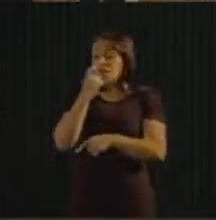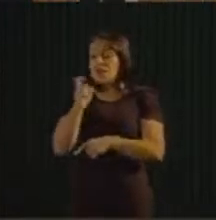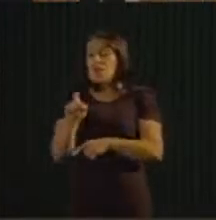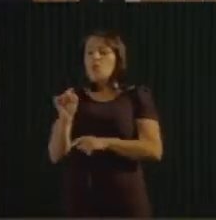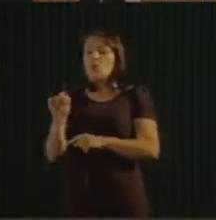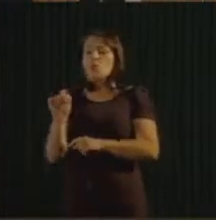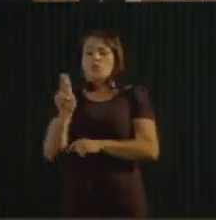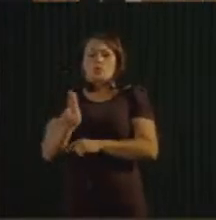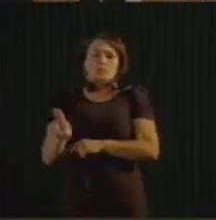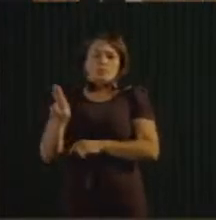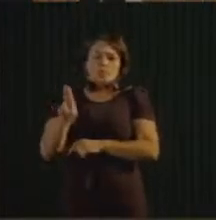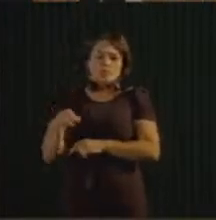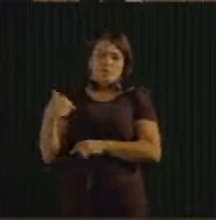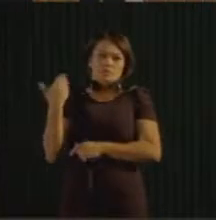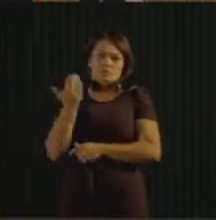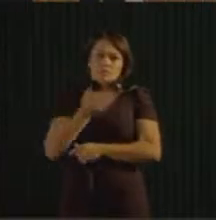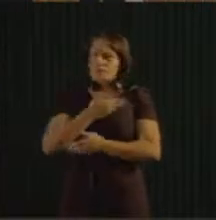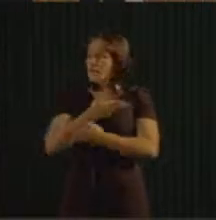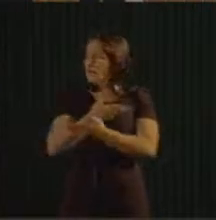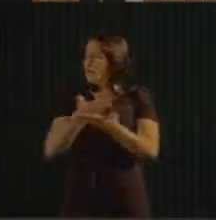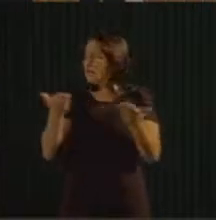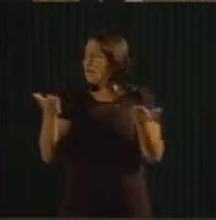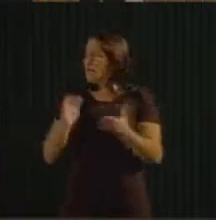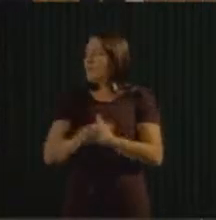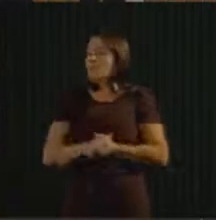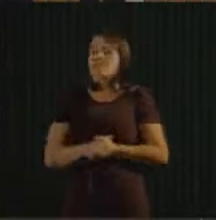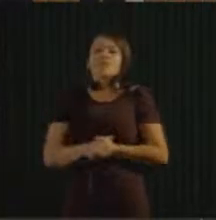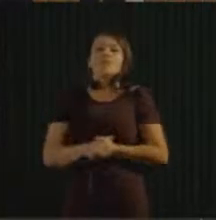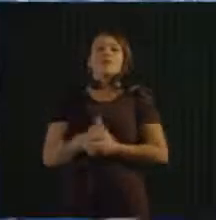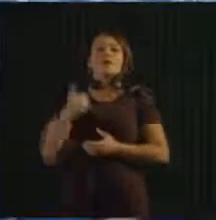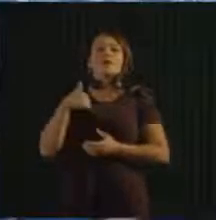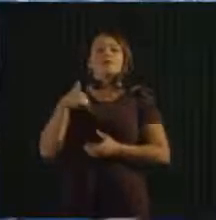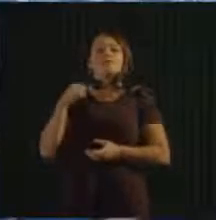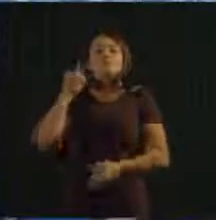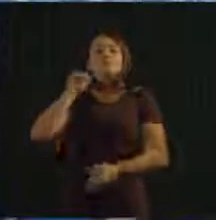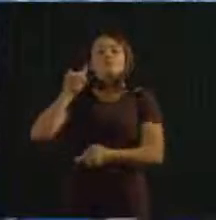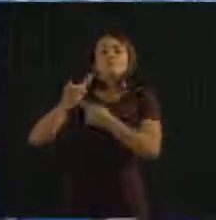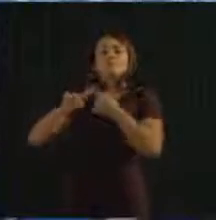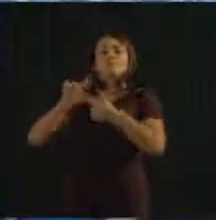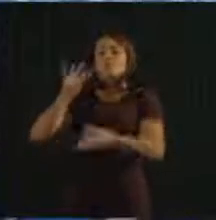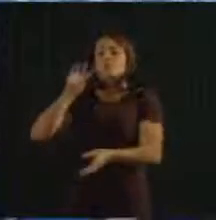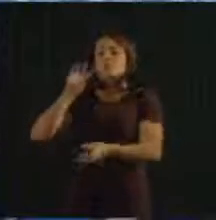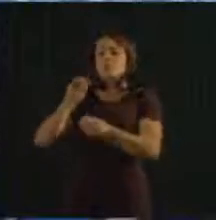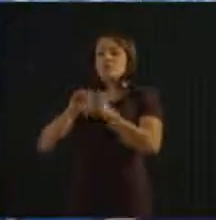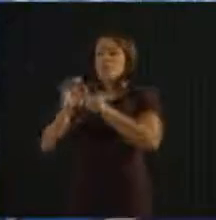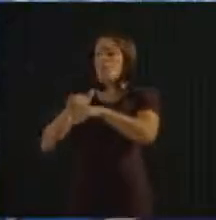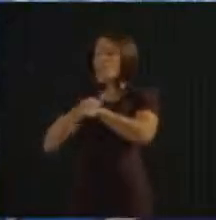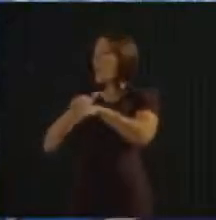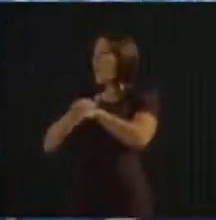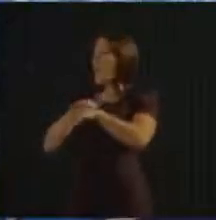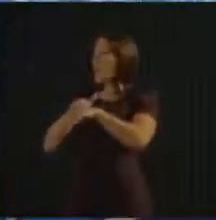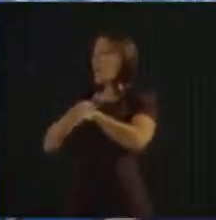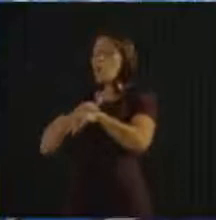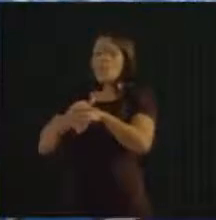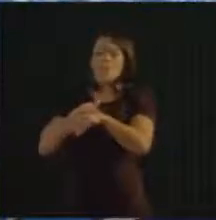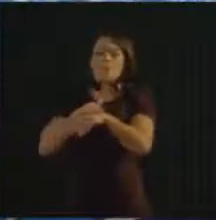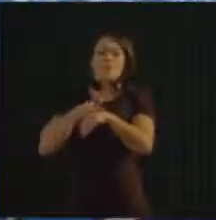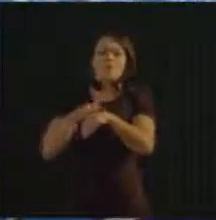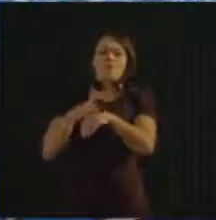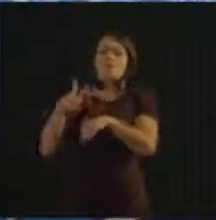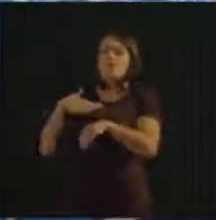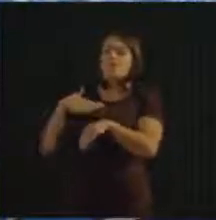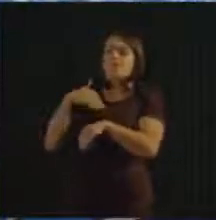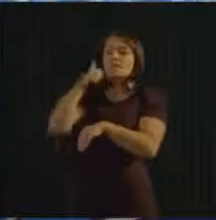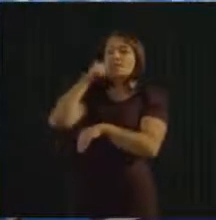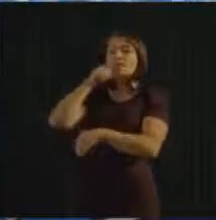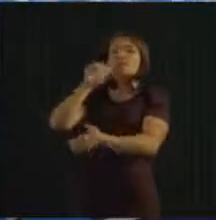muito importante. O que o senhor tem a nos dizer? Bom, em relação ao que o Paul falou agora há pouco, eu conversei muito esse final de semana interessante, né?